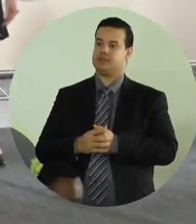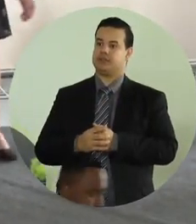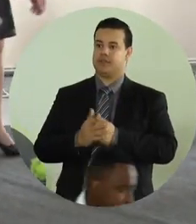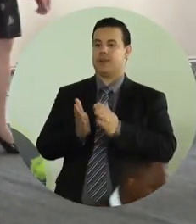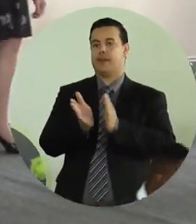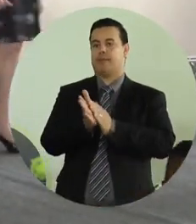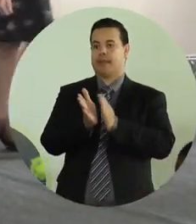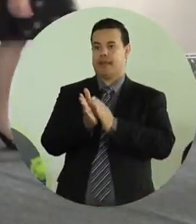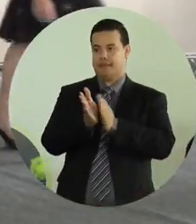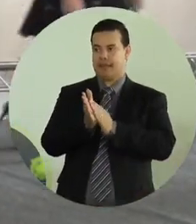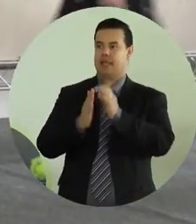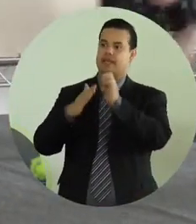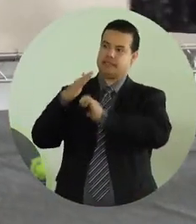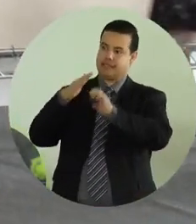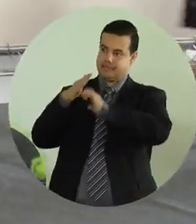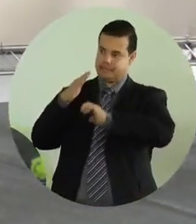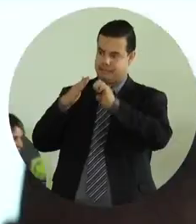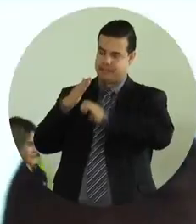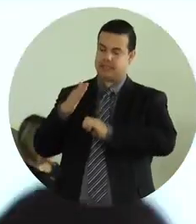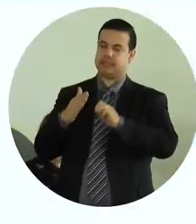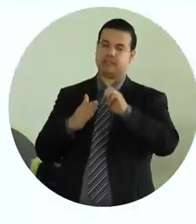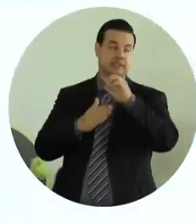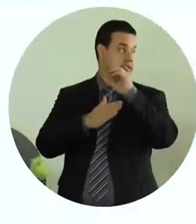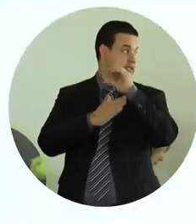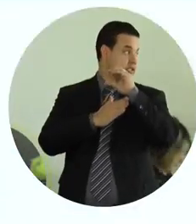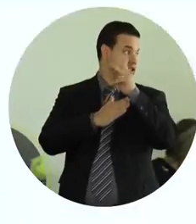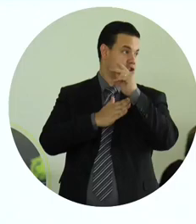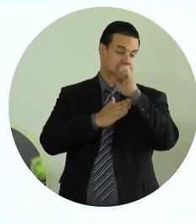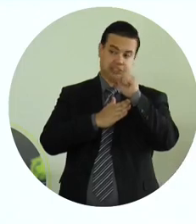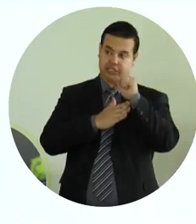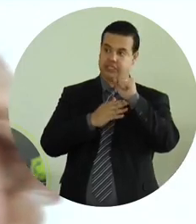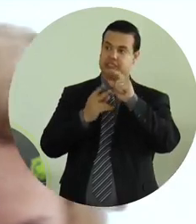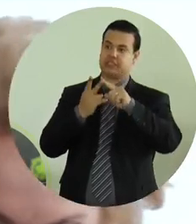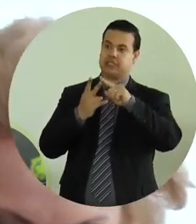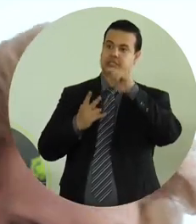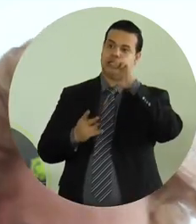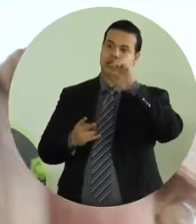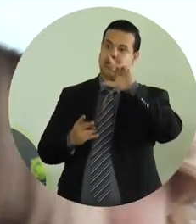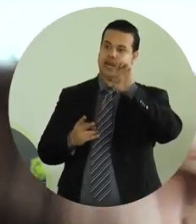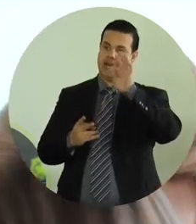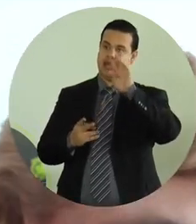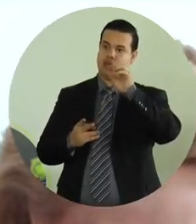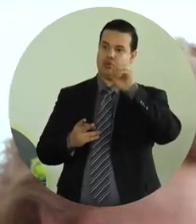Parabéns às empresas Chef, Electrolux e CIT. Muito obrigado.